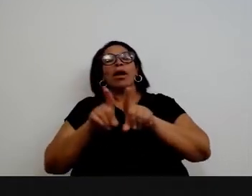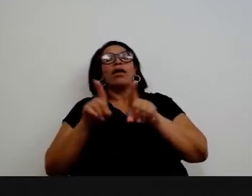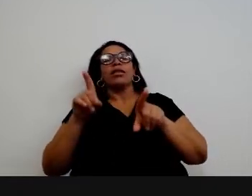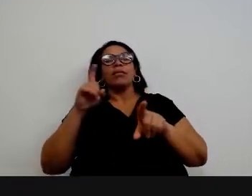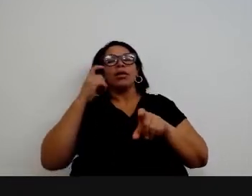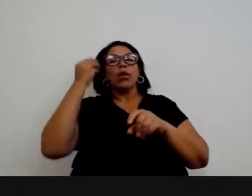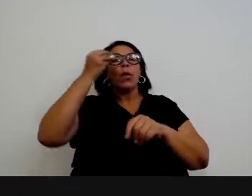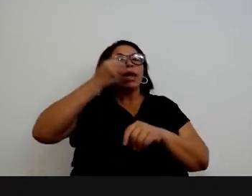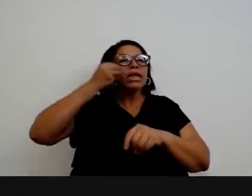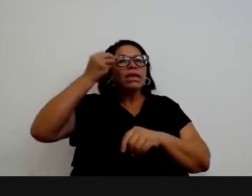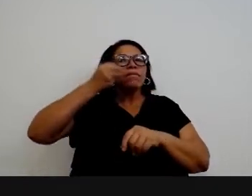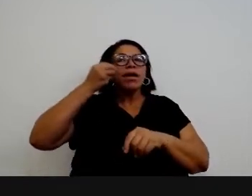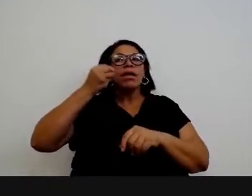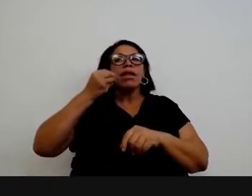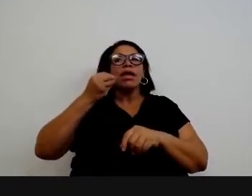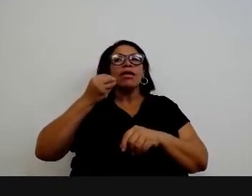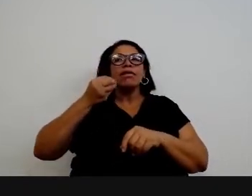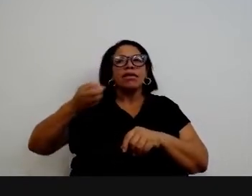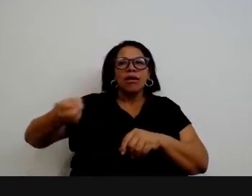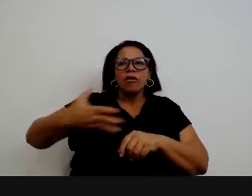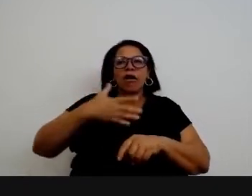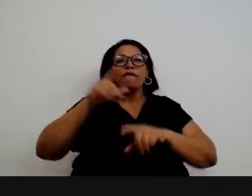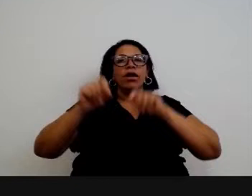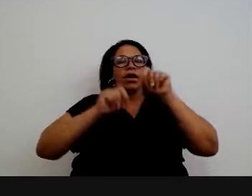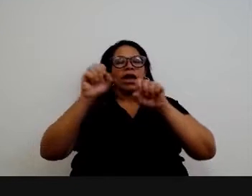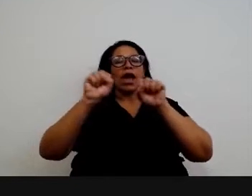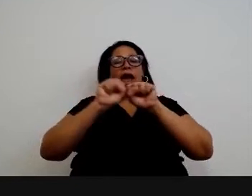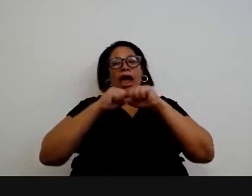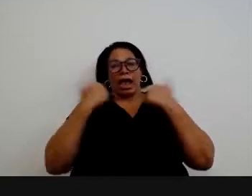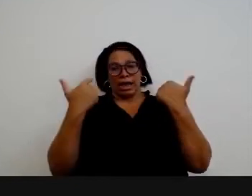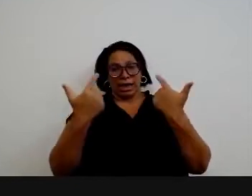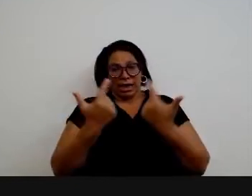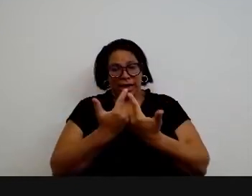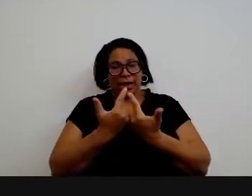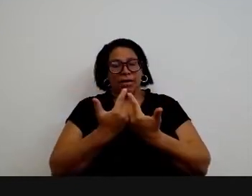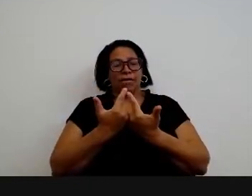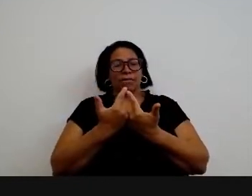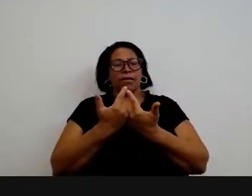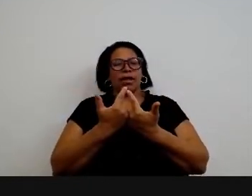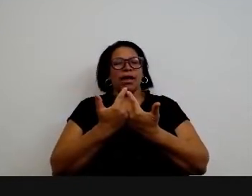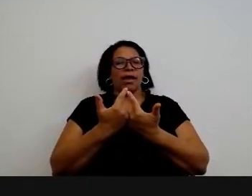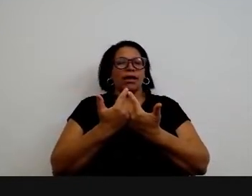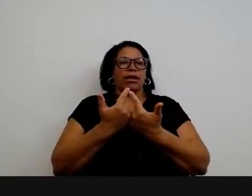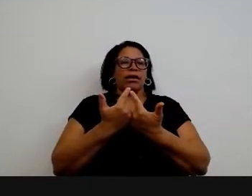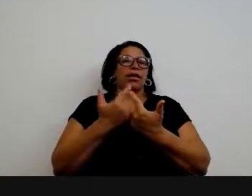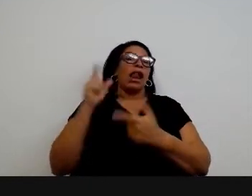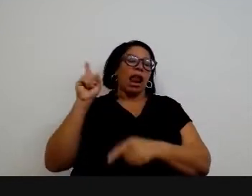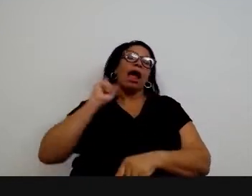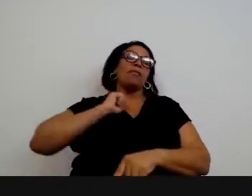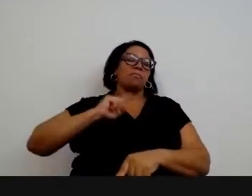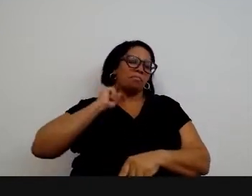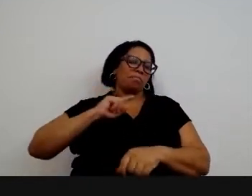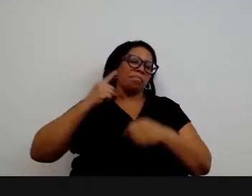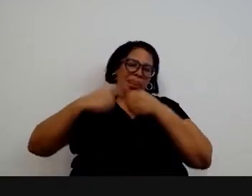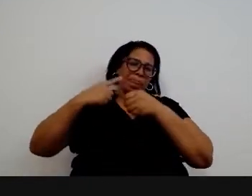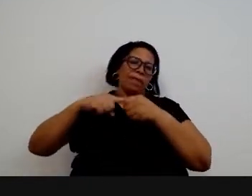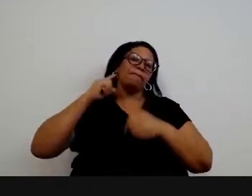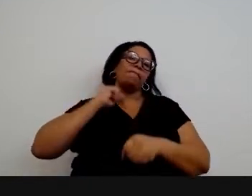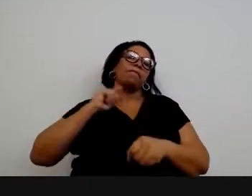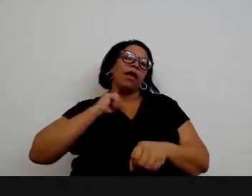uma experiência recente, mais ou menos recente. A Assembleia, em 2010, a Assembleia de Minas fez